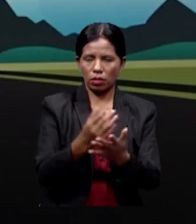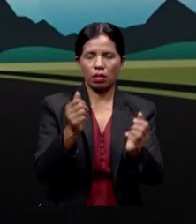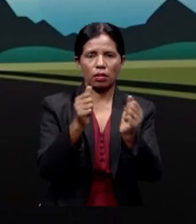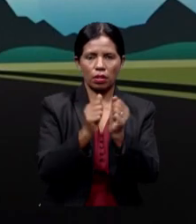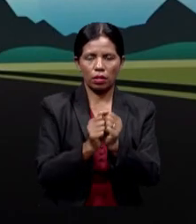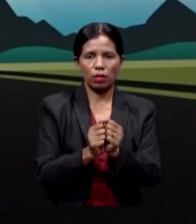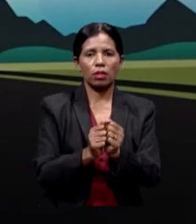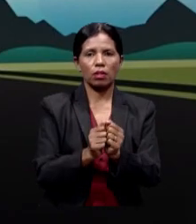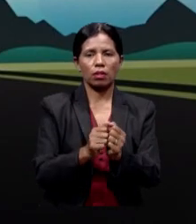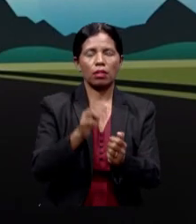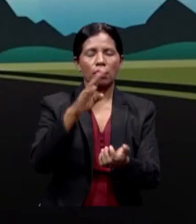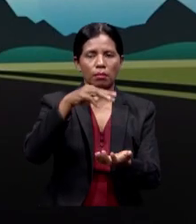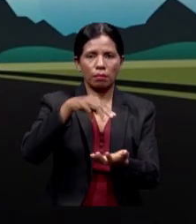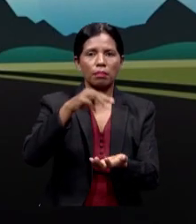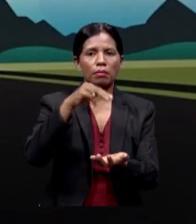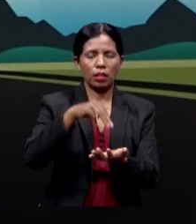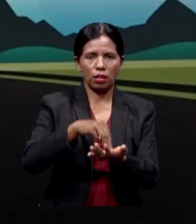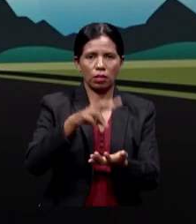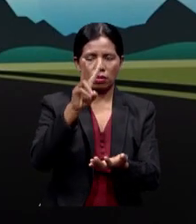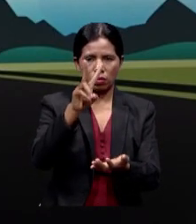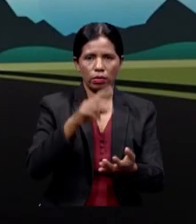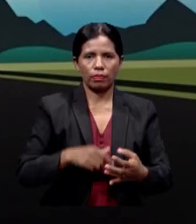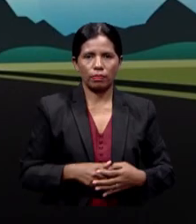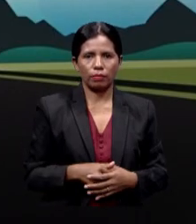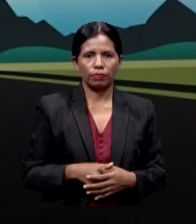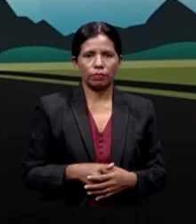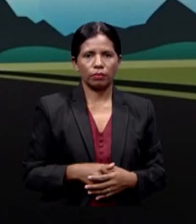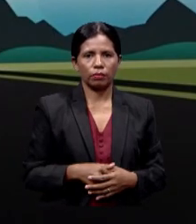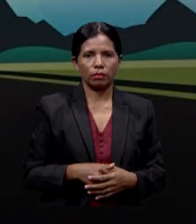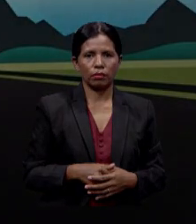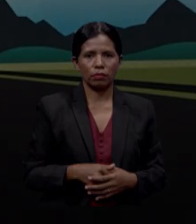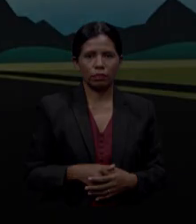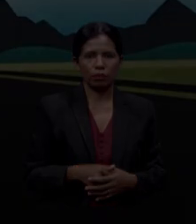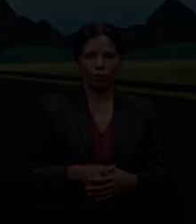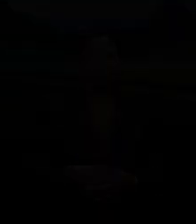BA ALUNIS GASPARIÑA DE SOZA DILMAS SUZETI ZIEMEN ZIEMEN DILMAS SUZETI ZIEMEN